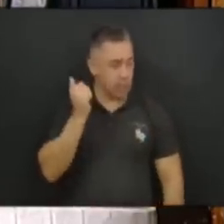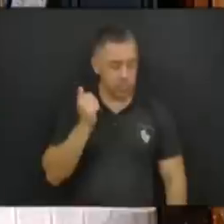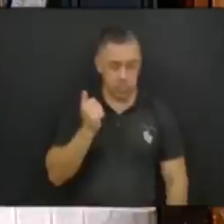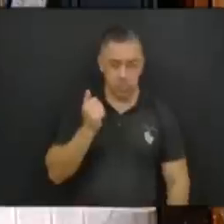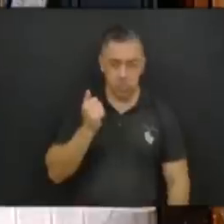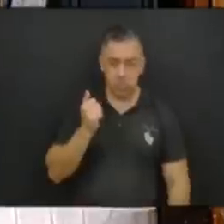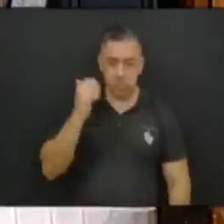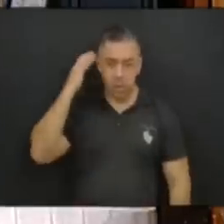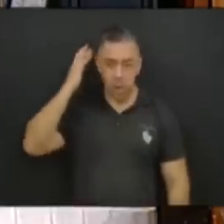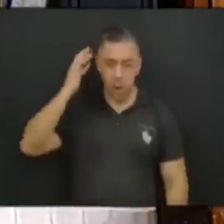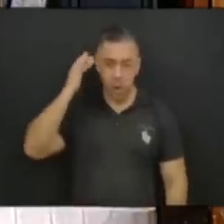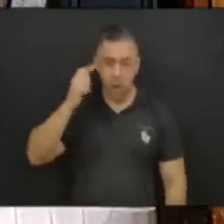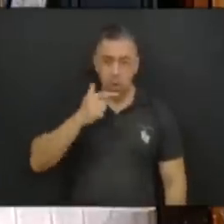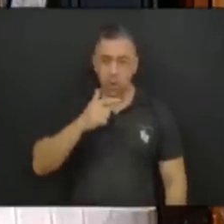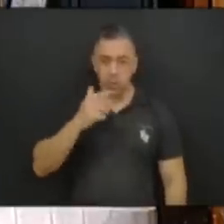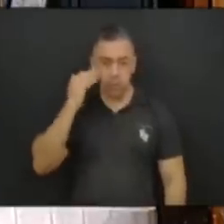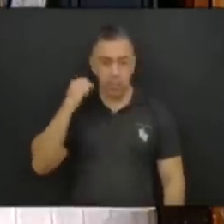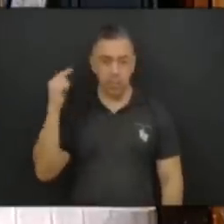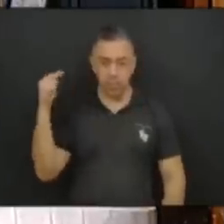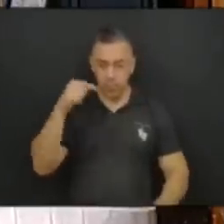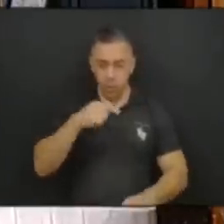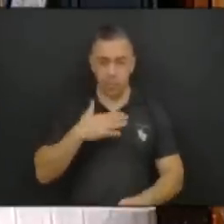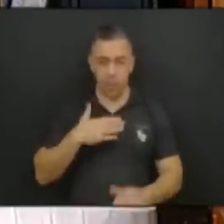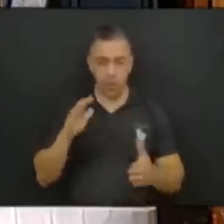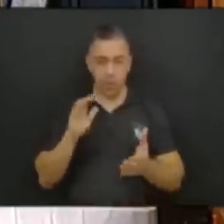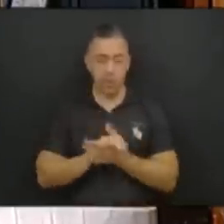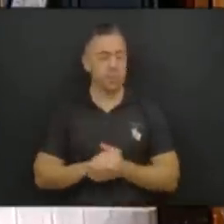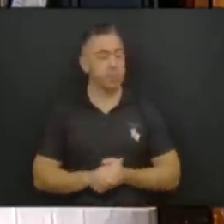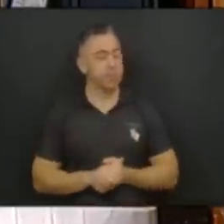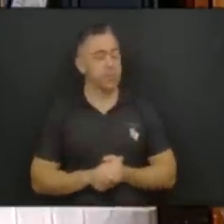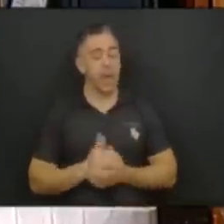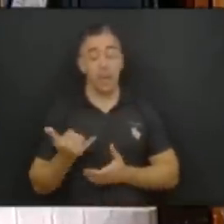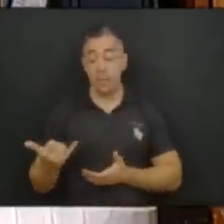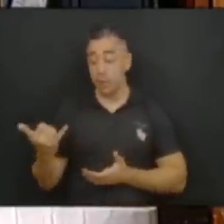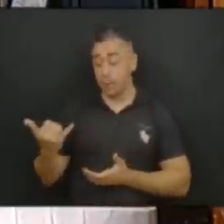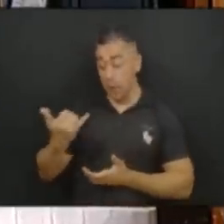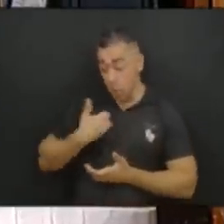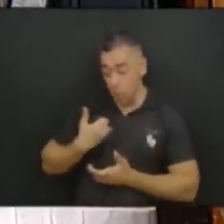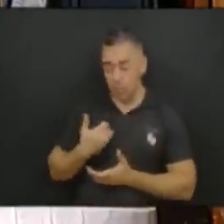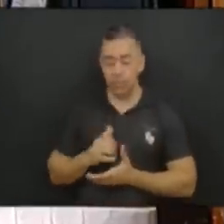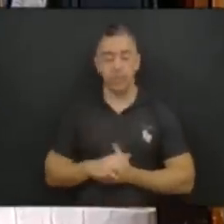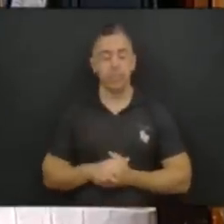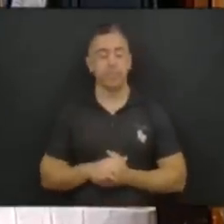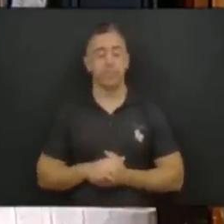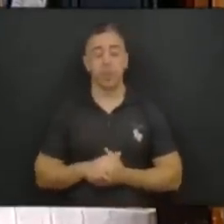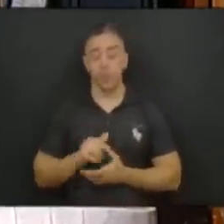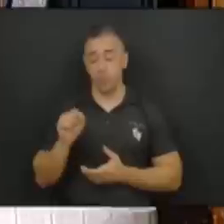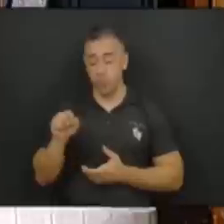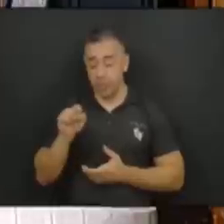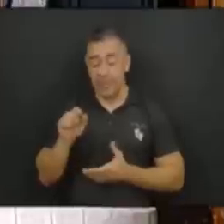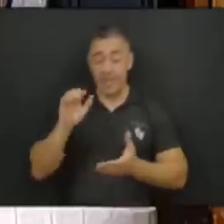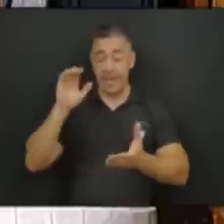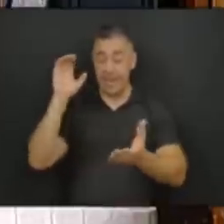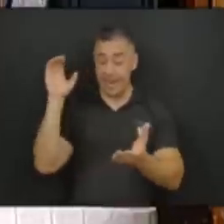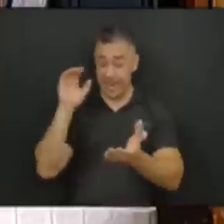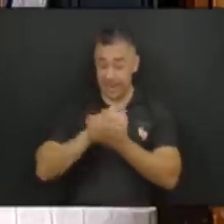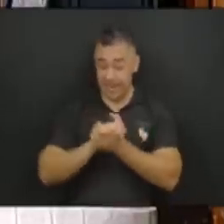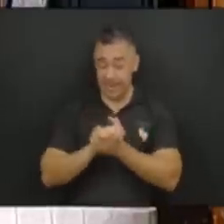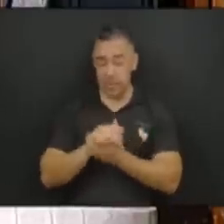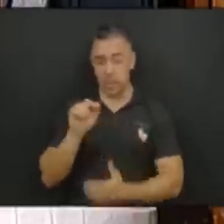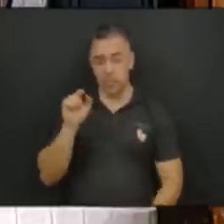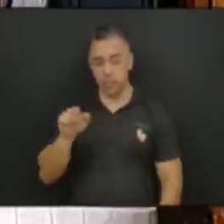foi posteriormente ao meu casamento e ela me dizia meu filho quando você casar lembre-se